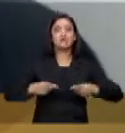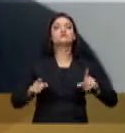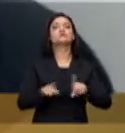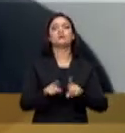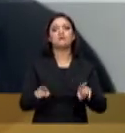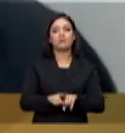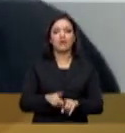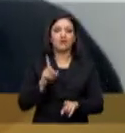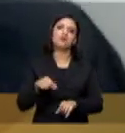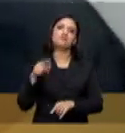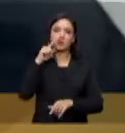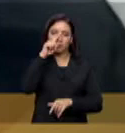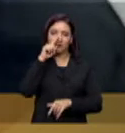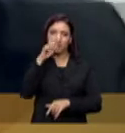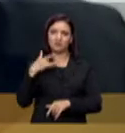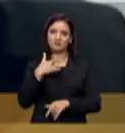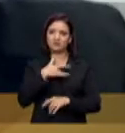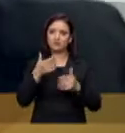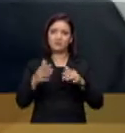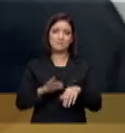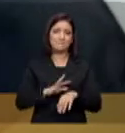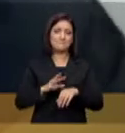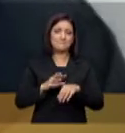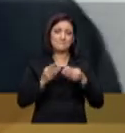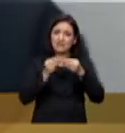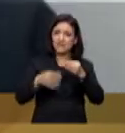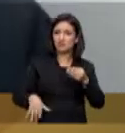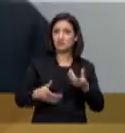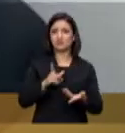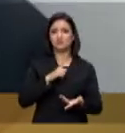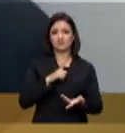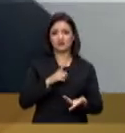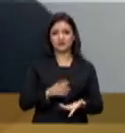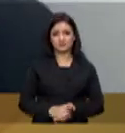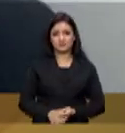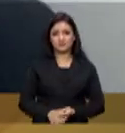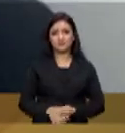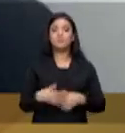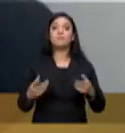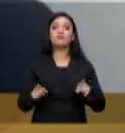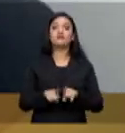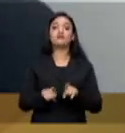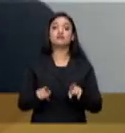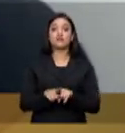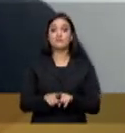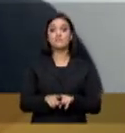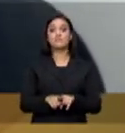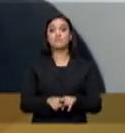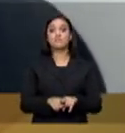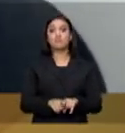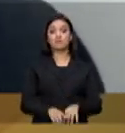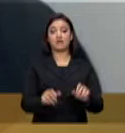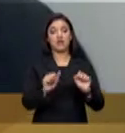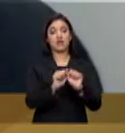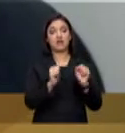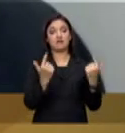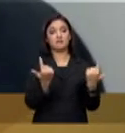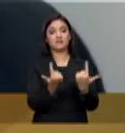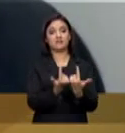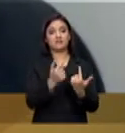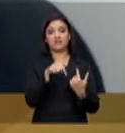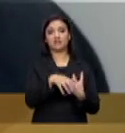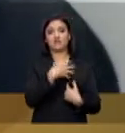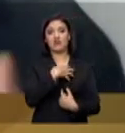nossa saúde brasileira. E também não iria o legislador baiano trabalhar para